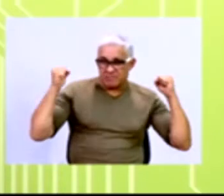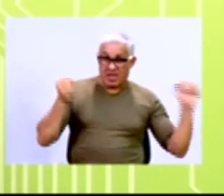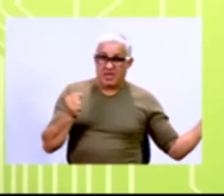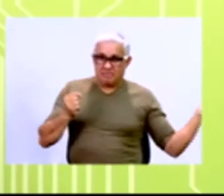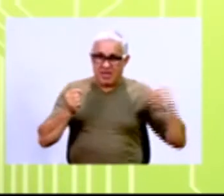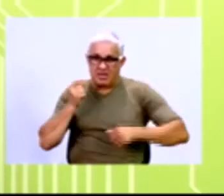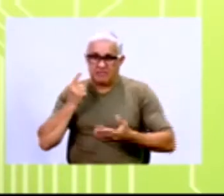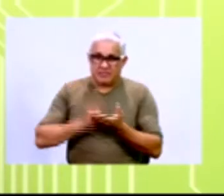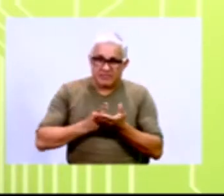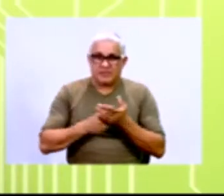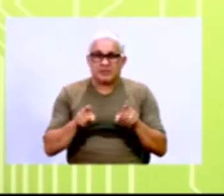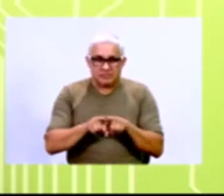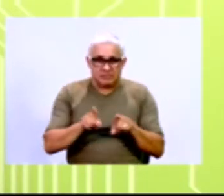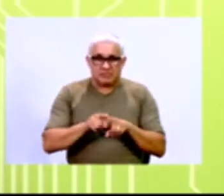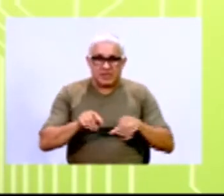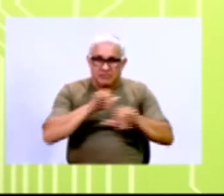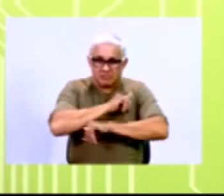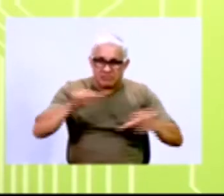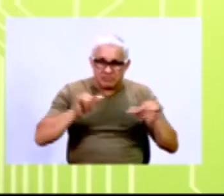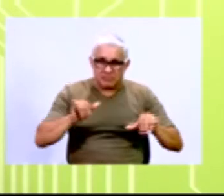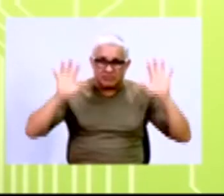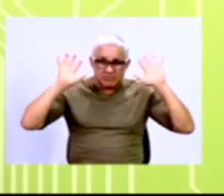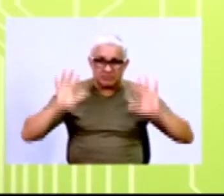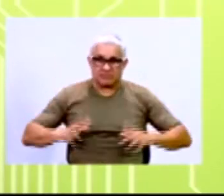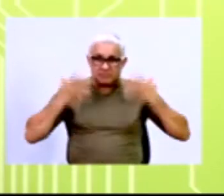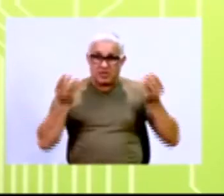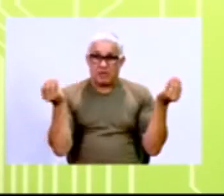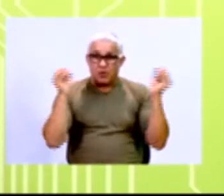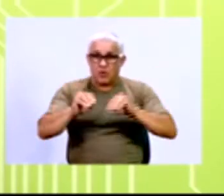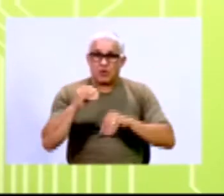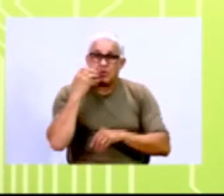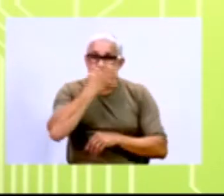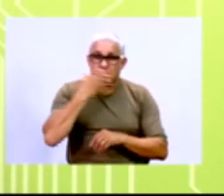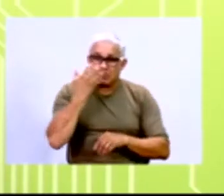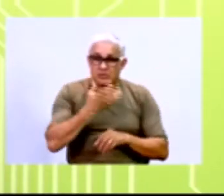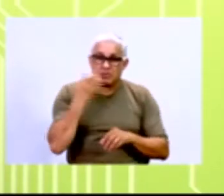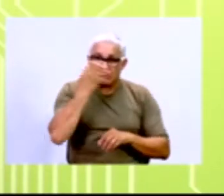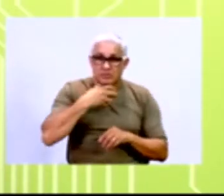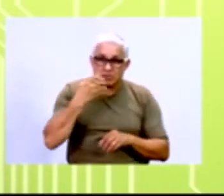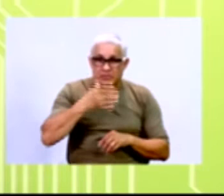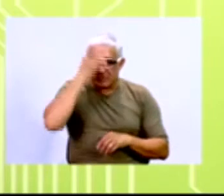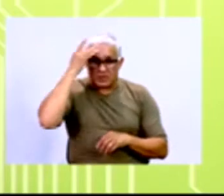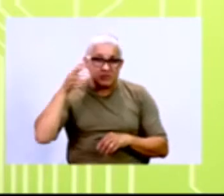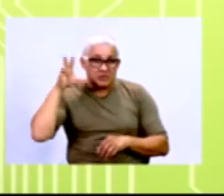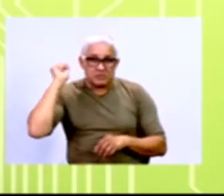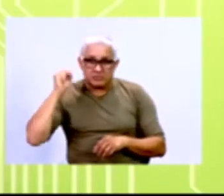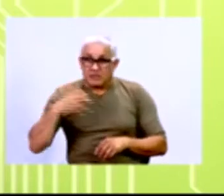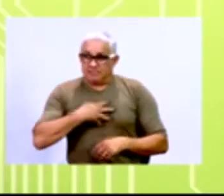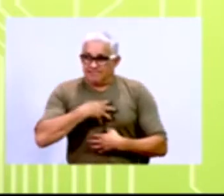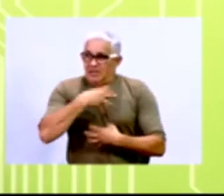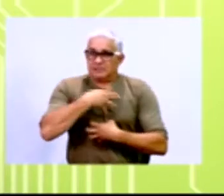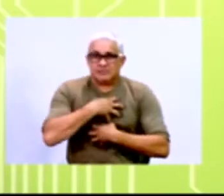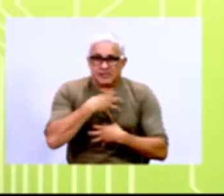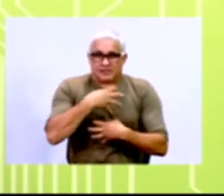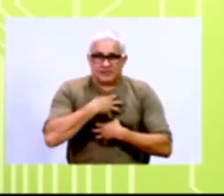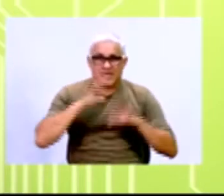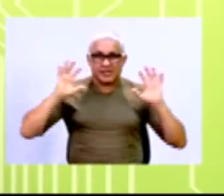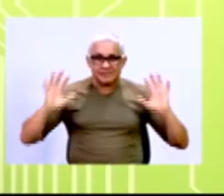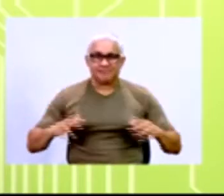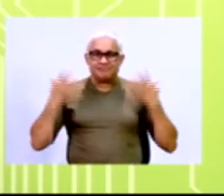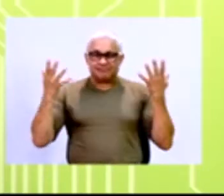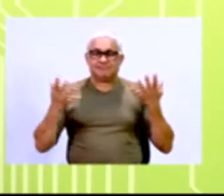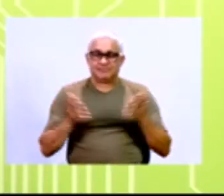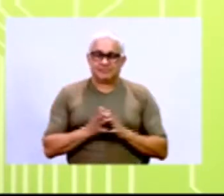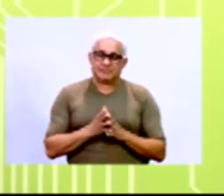quero fazer propaganda de uma festa. Então eu coloco uma música de fundo, que é para o pessoal já se sentir no clima da festa. É